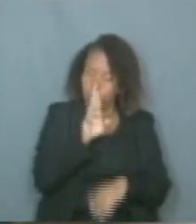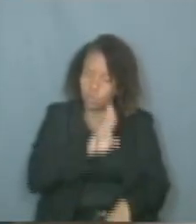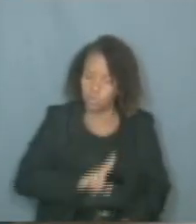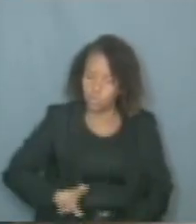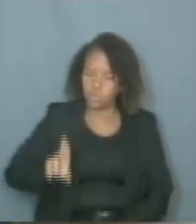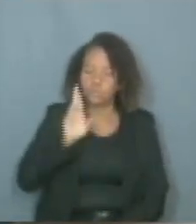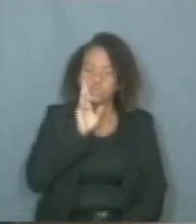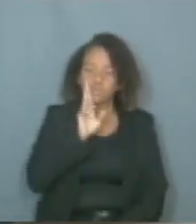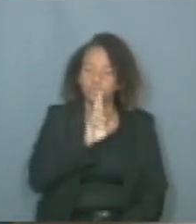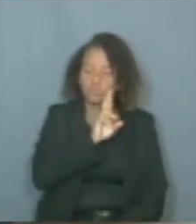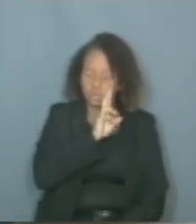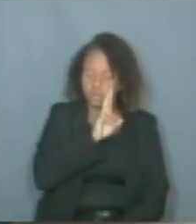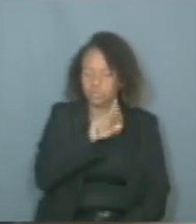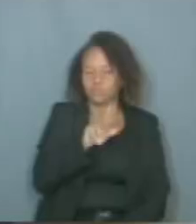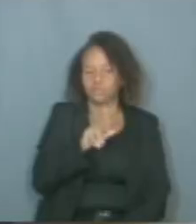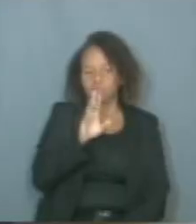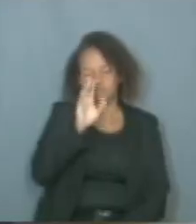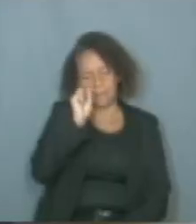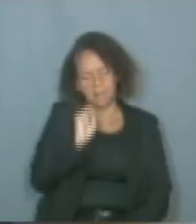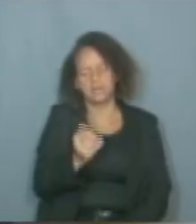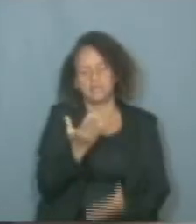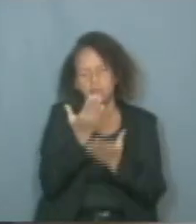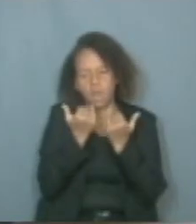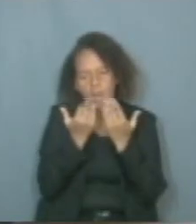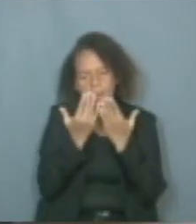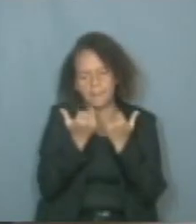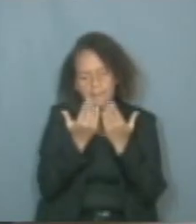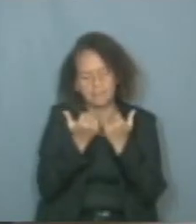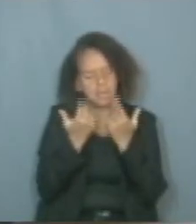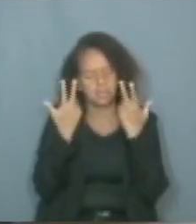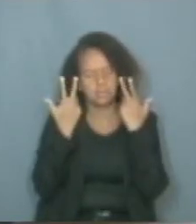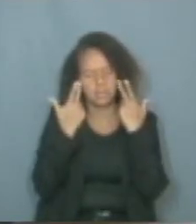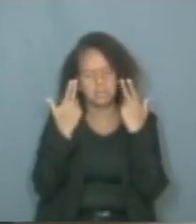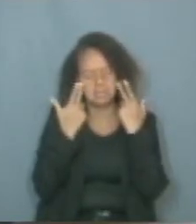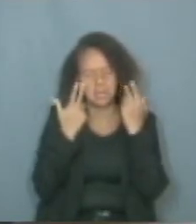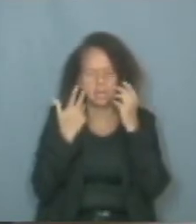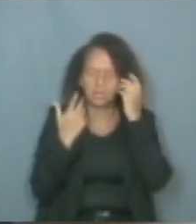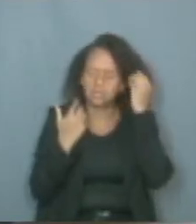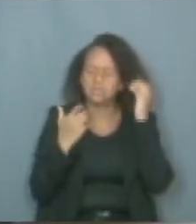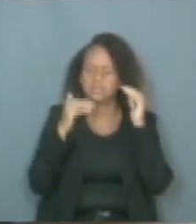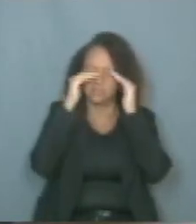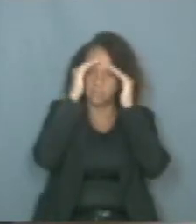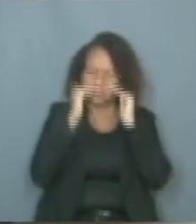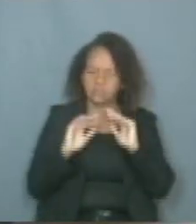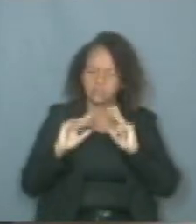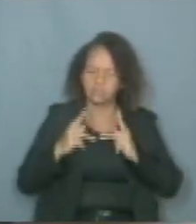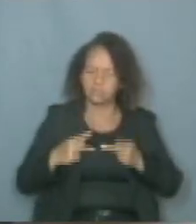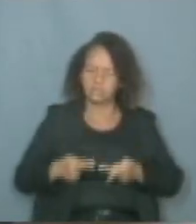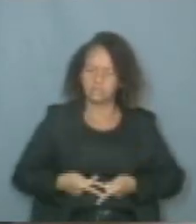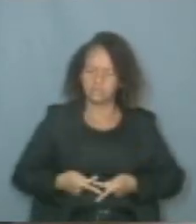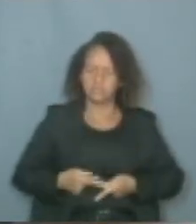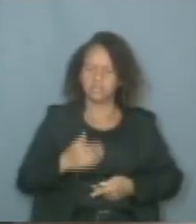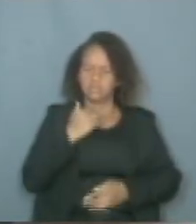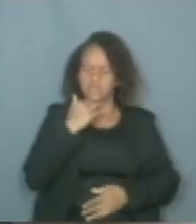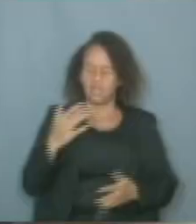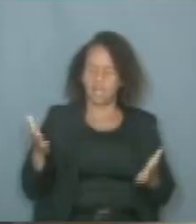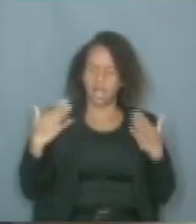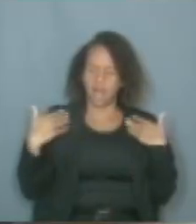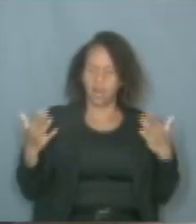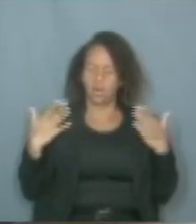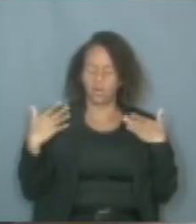populares possam fazer a sua refeição em condições de maior dignidade humana, sem o